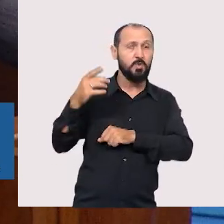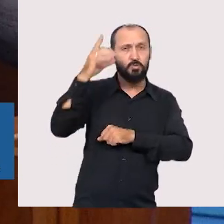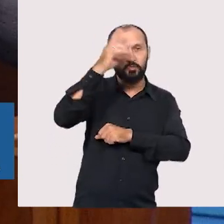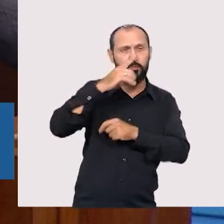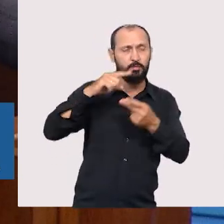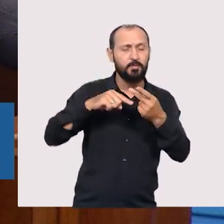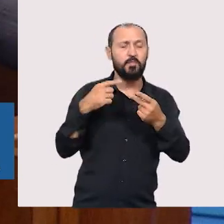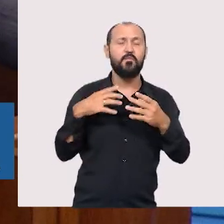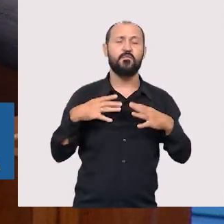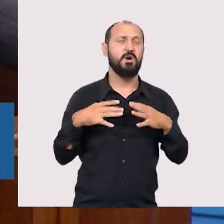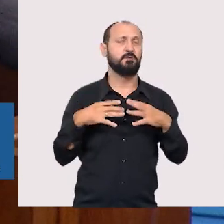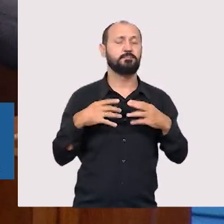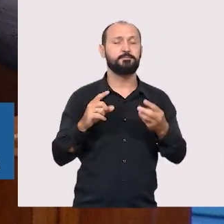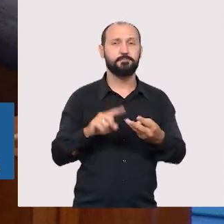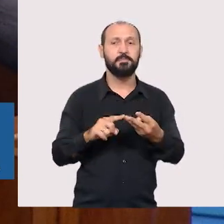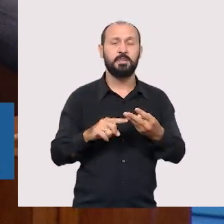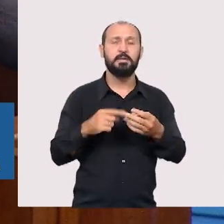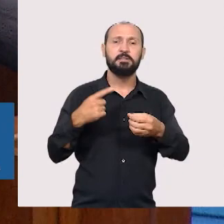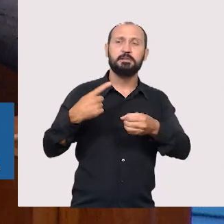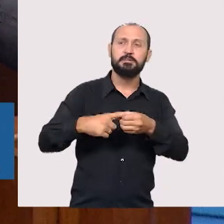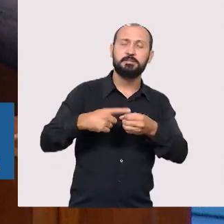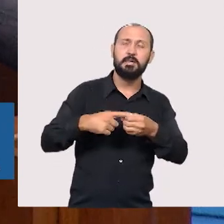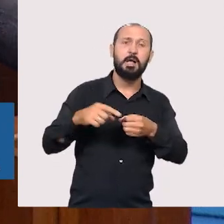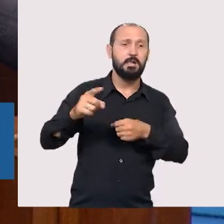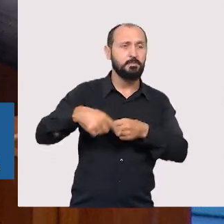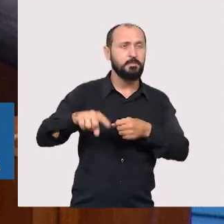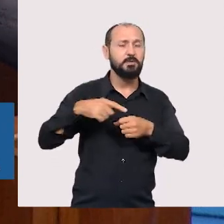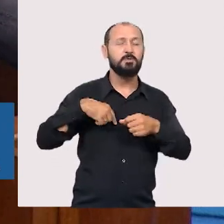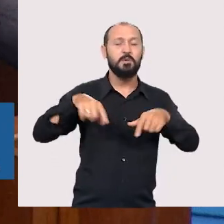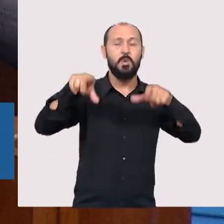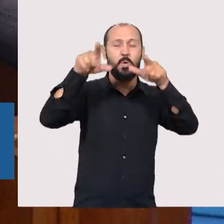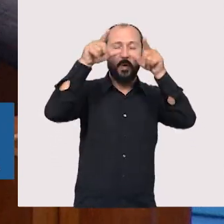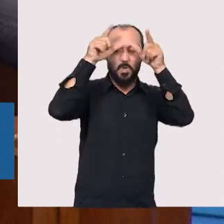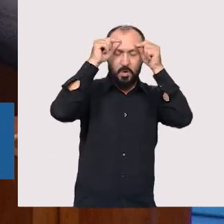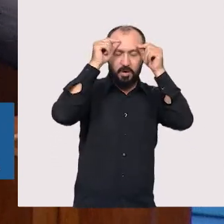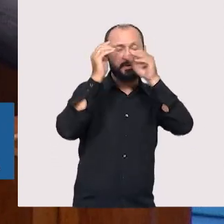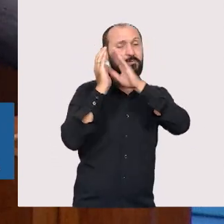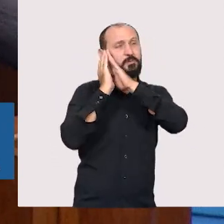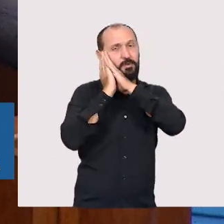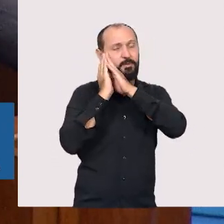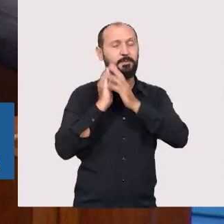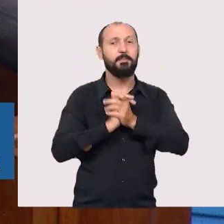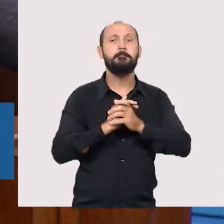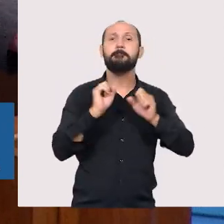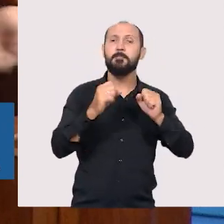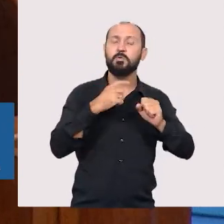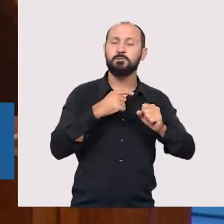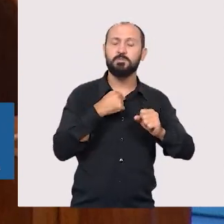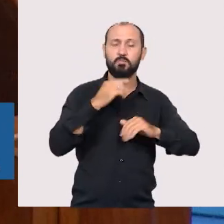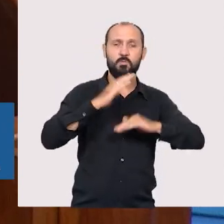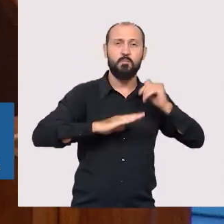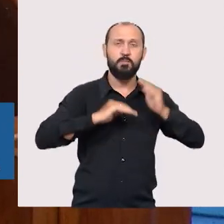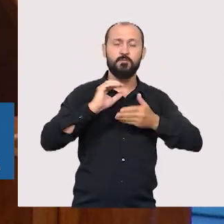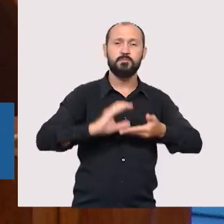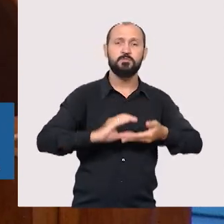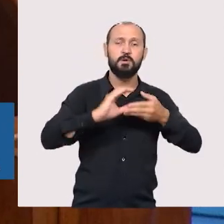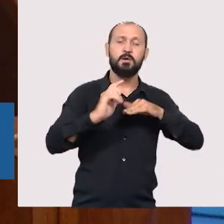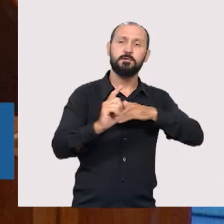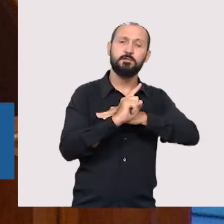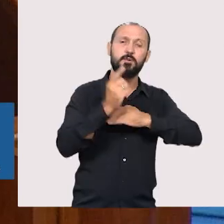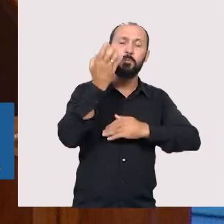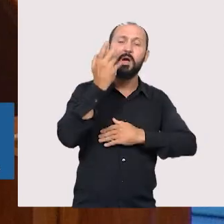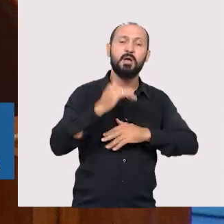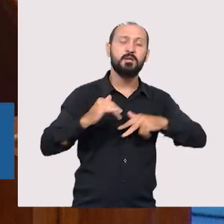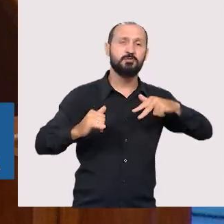como eu falei da situação dessa senhora, domingo, feriado. Enquanto a nossa cidade, os cidadãos merecidamente descansam, dormem, pode